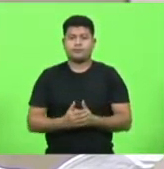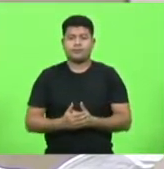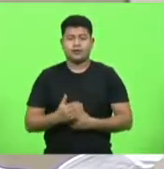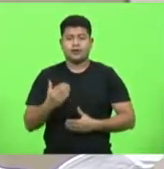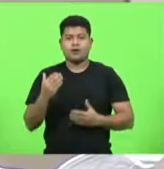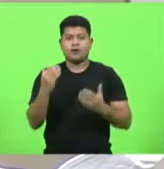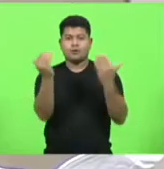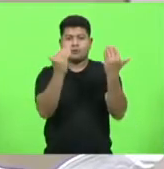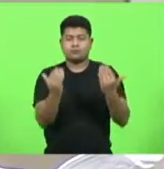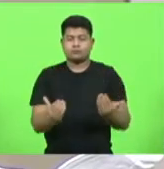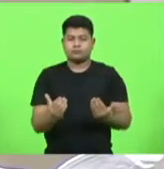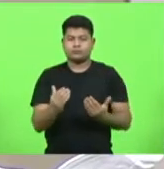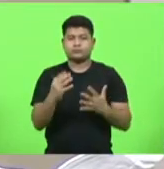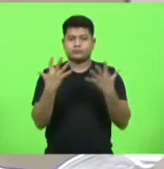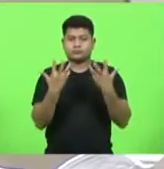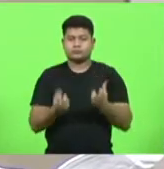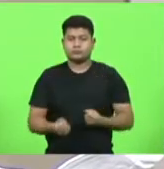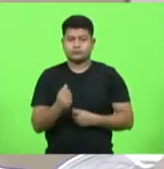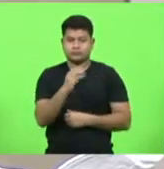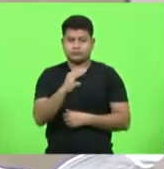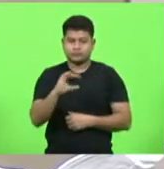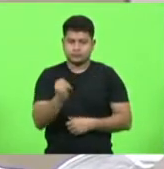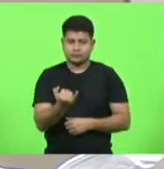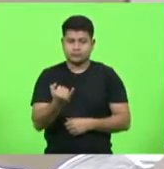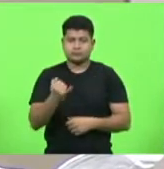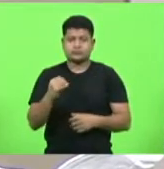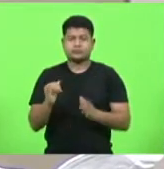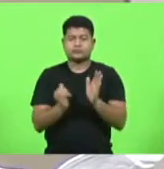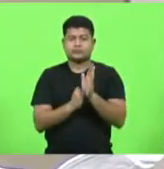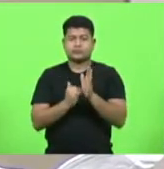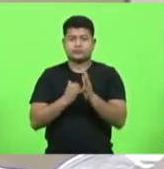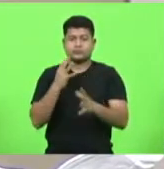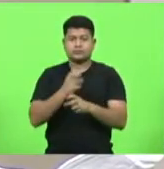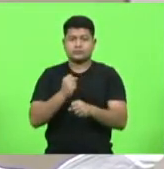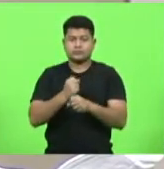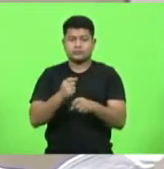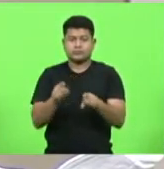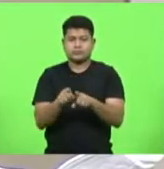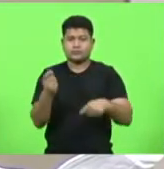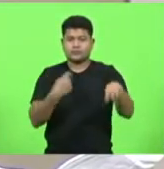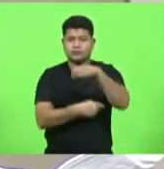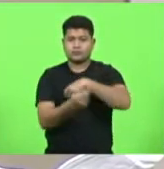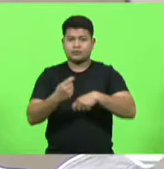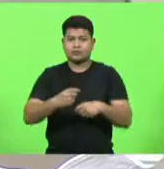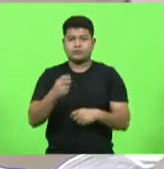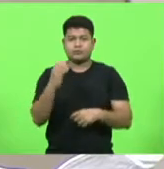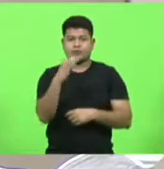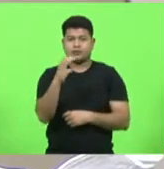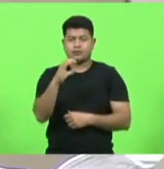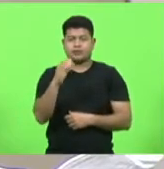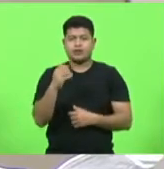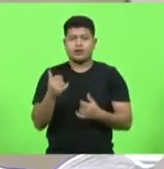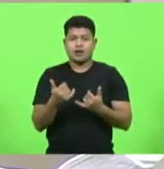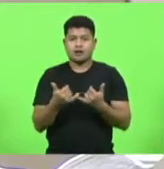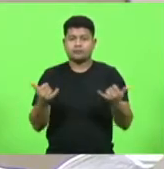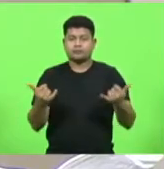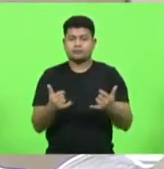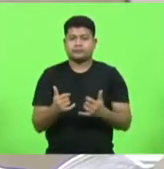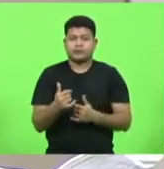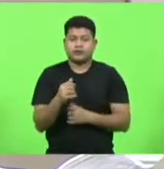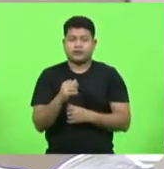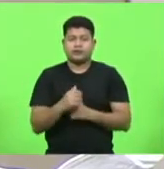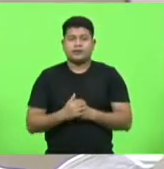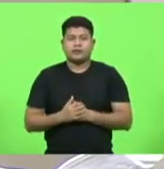comissões de Constituição e Justiça, Comissão de Finanças e Tributação e Comissão de Economia, Ciência, Tecnologia, Minas e Energia. Em